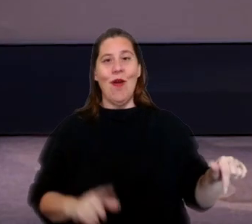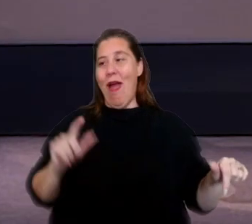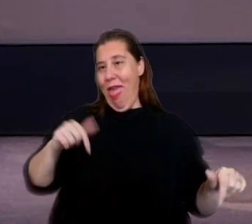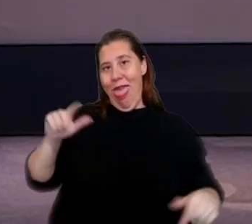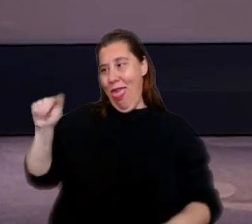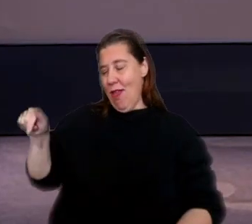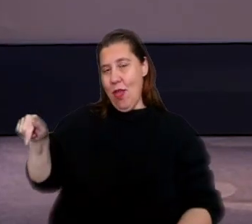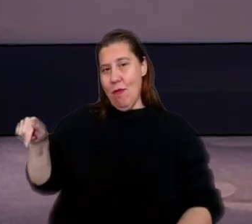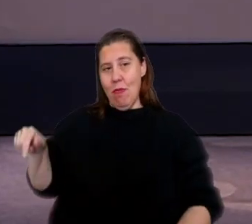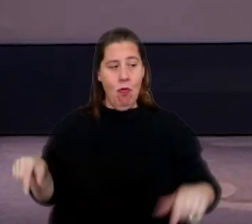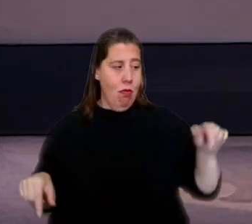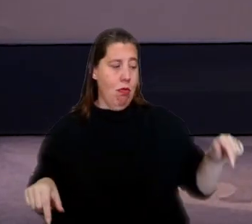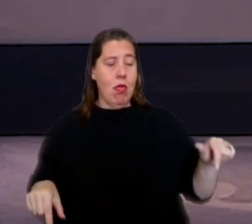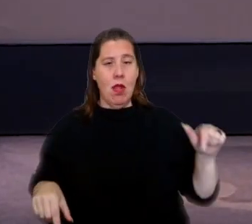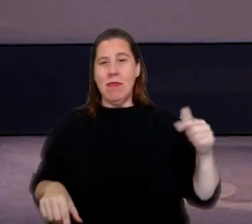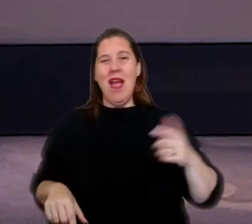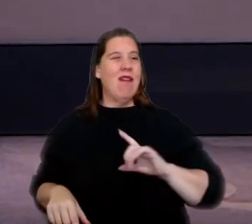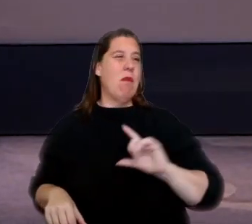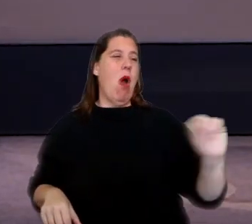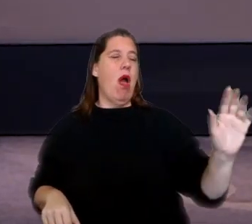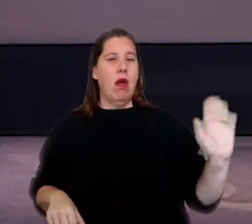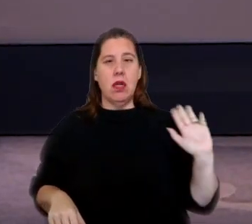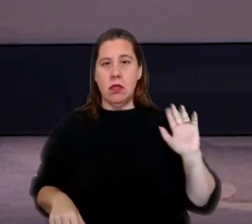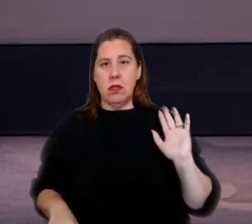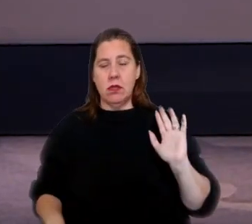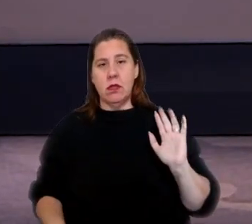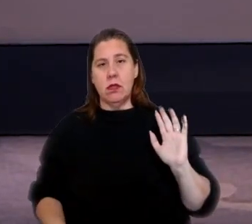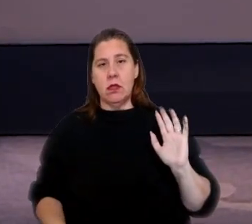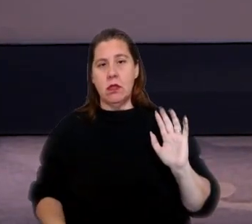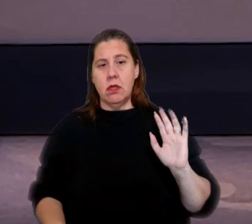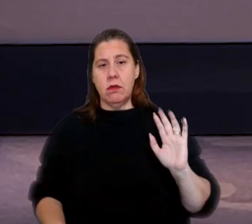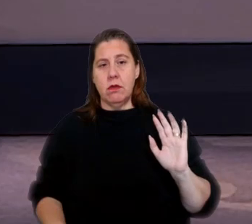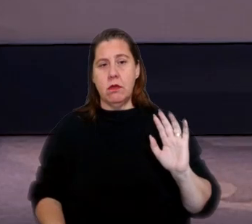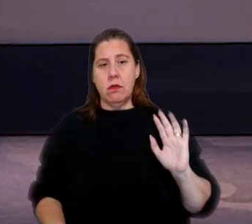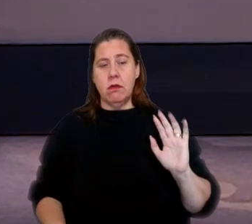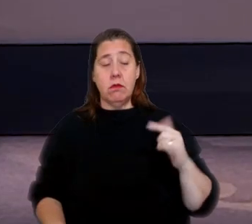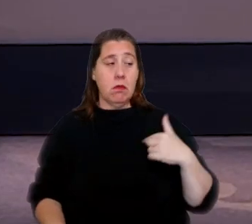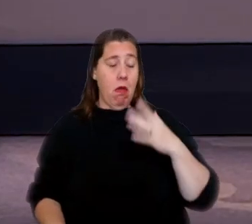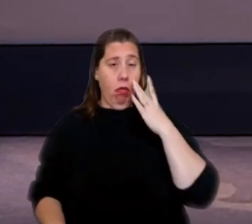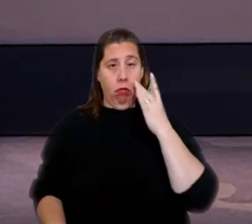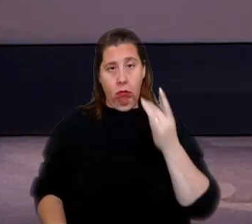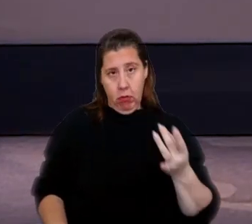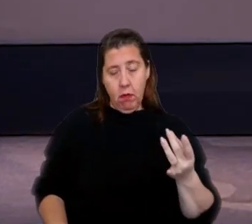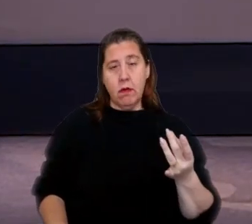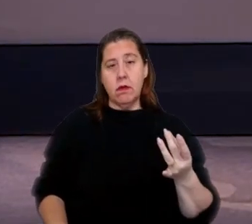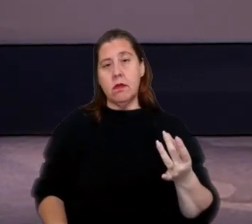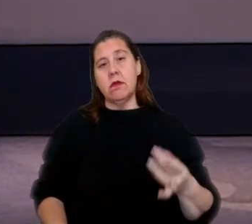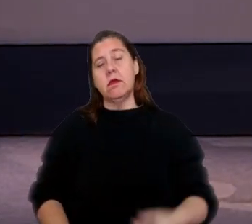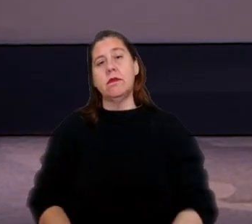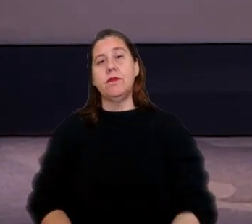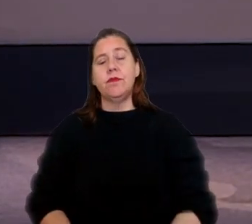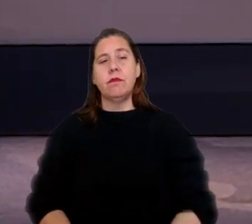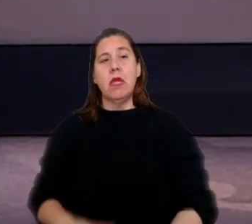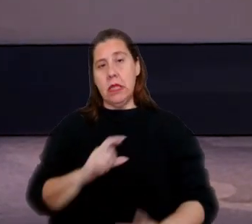Léo, é o Remy. E o Léo não embarca na história, né? Vamos para casa. Não, então, me chamou muita atenção